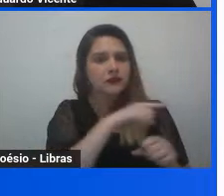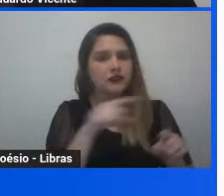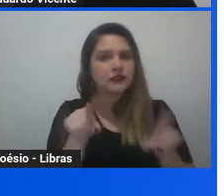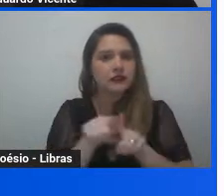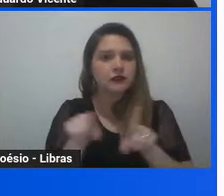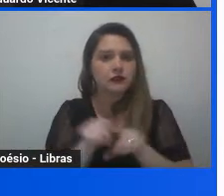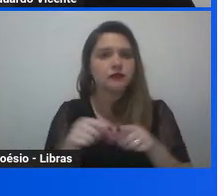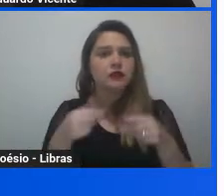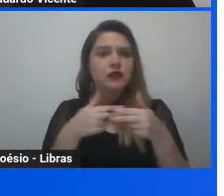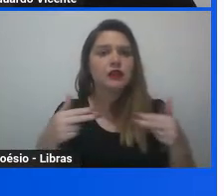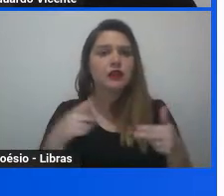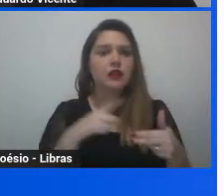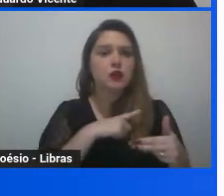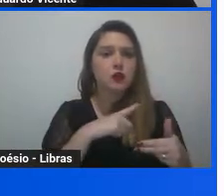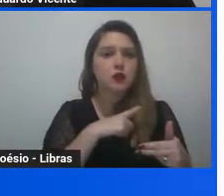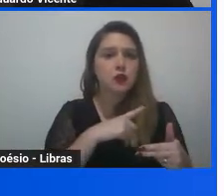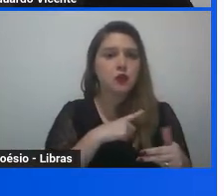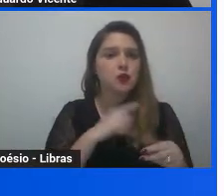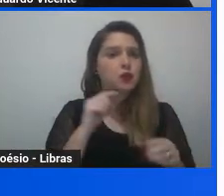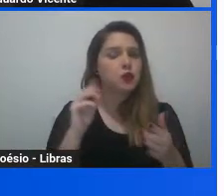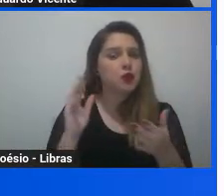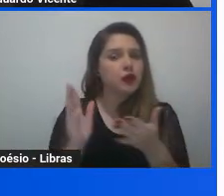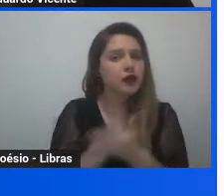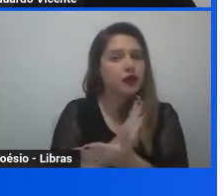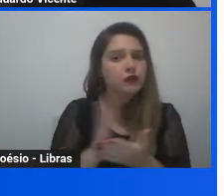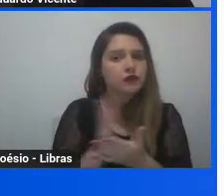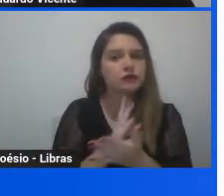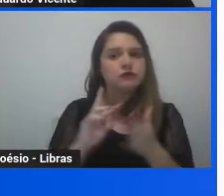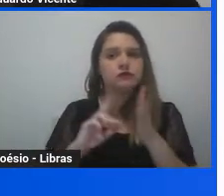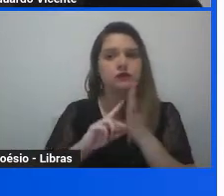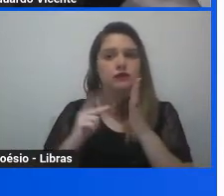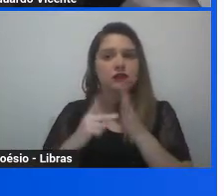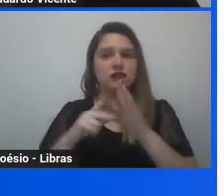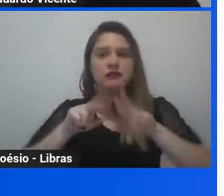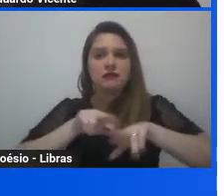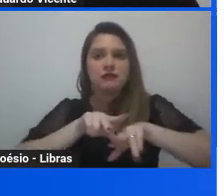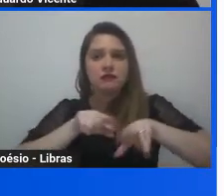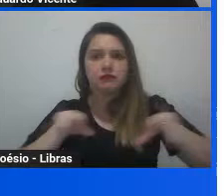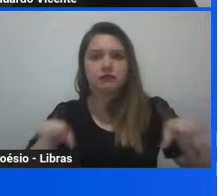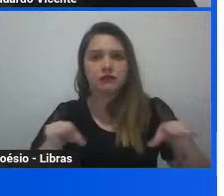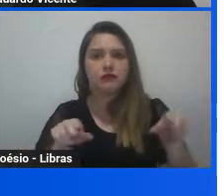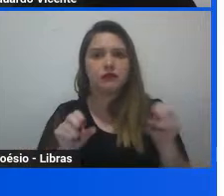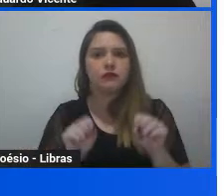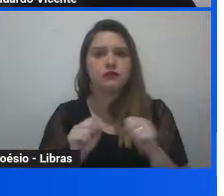bati a cabeça, algo caiu em mim, então veio de fora para dentro.